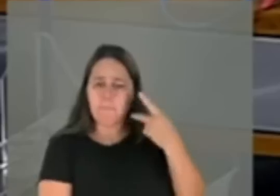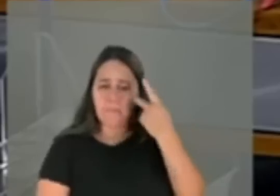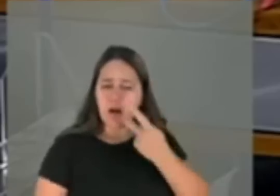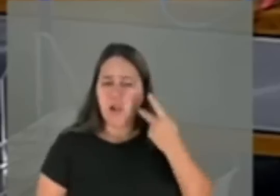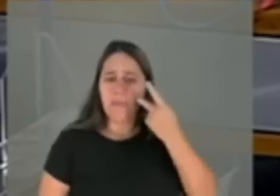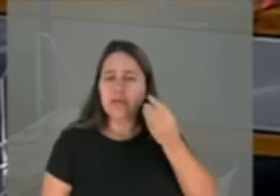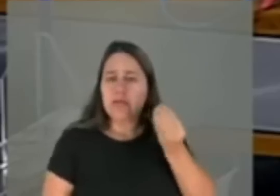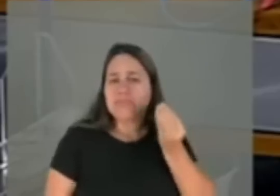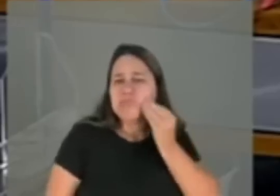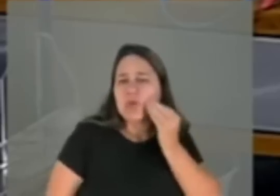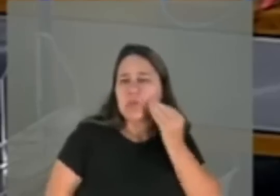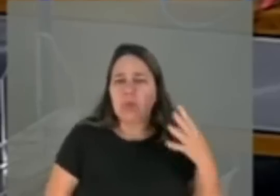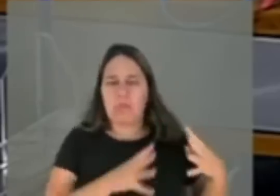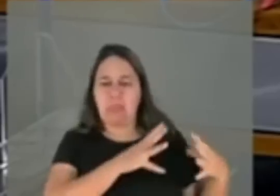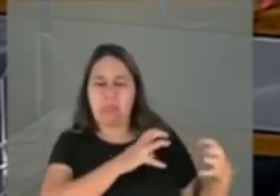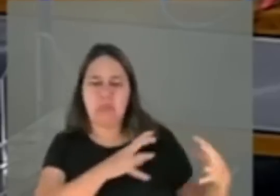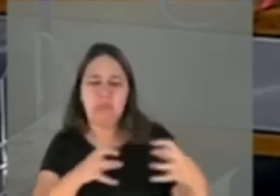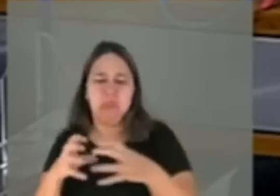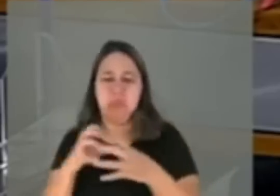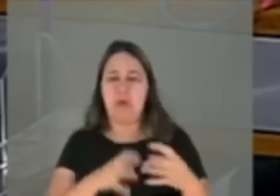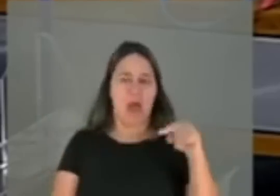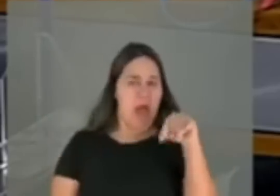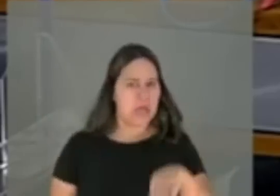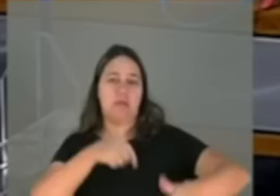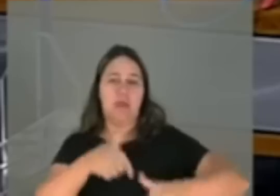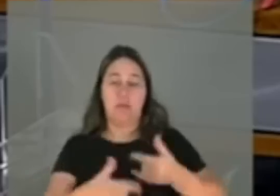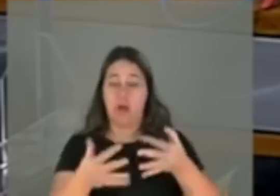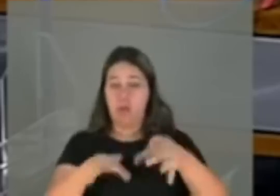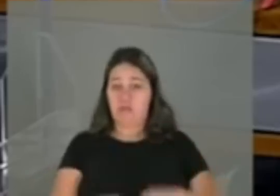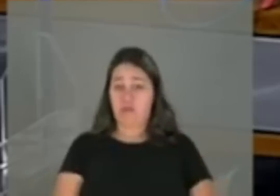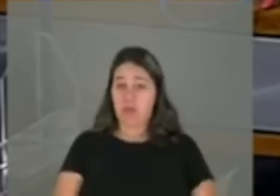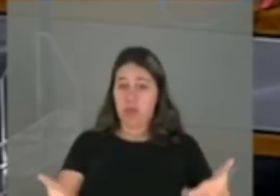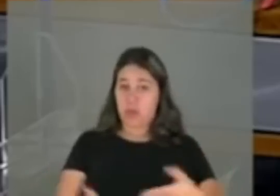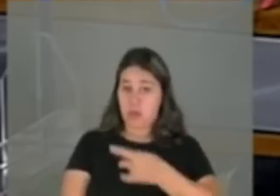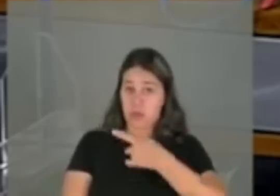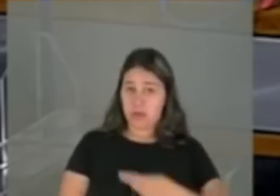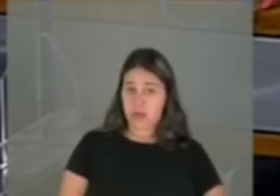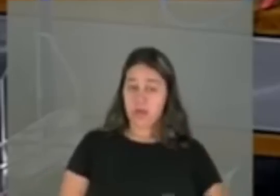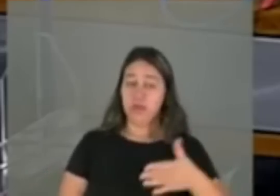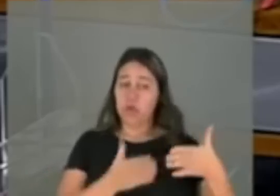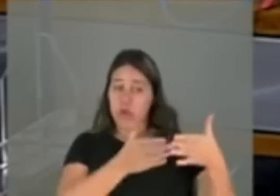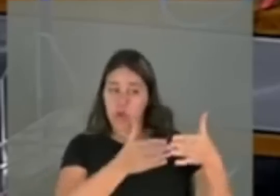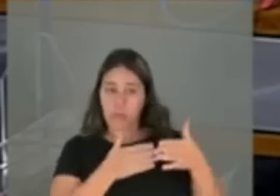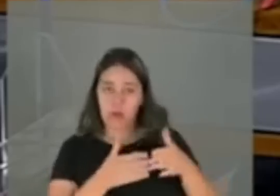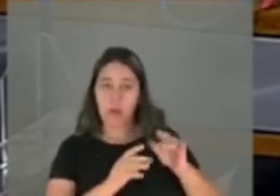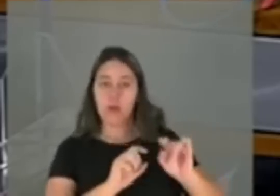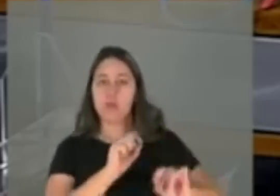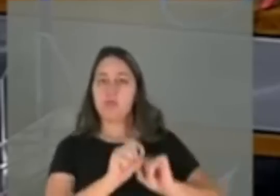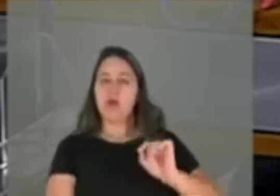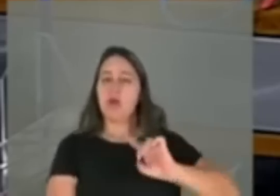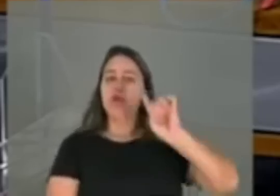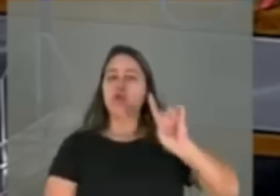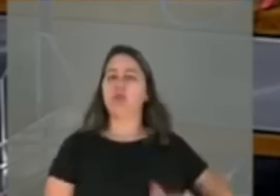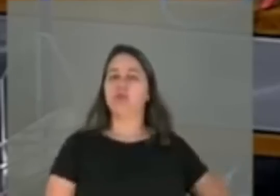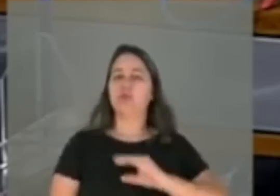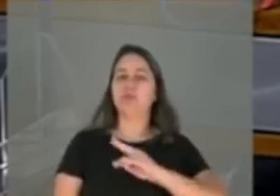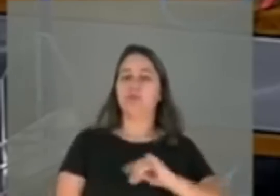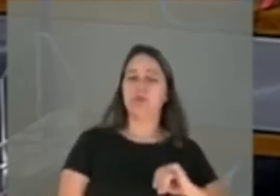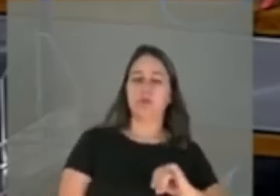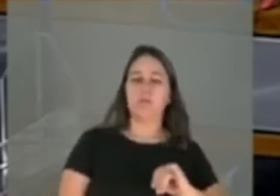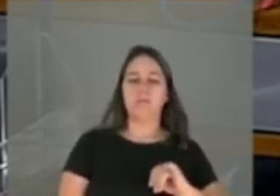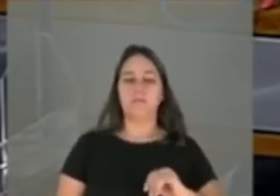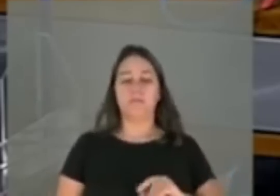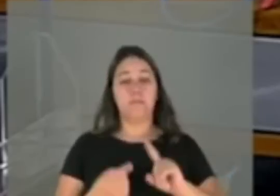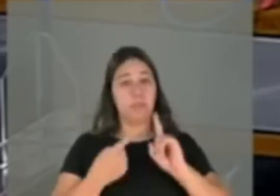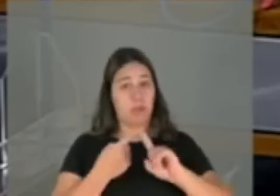mutuar essa CPI aqui no custo da comissão Parlamento inteiro a requisição a direção dessa comissão parlamentada inquérito um